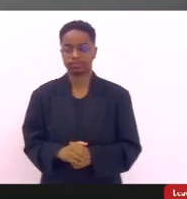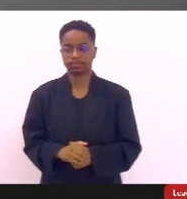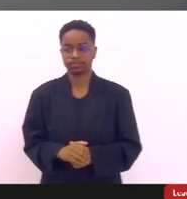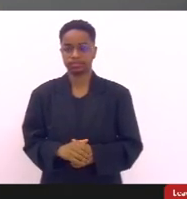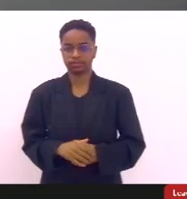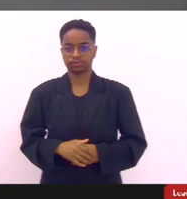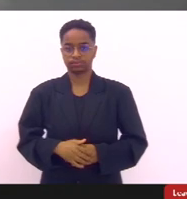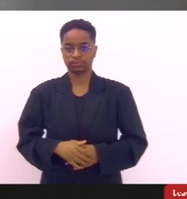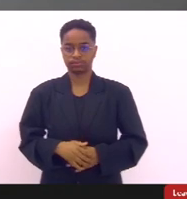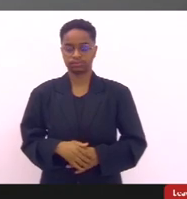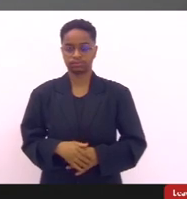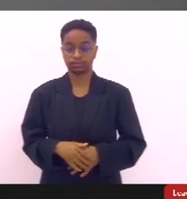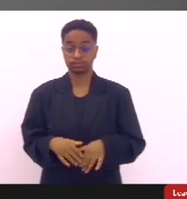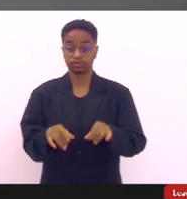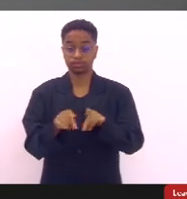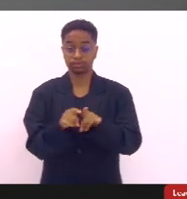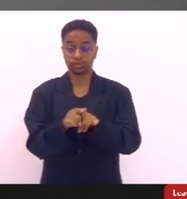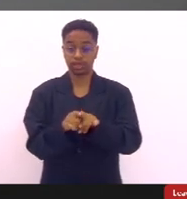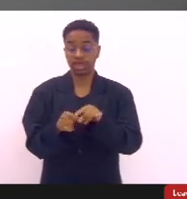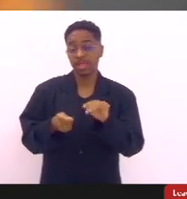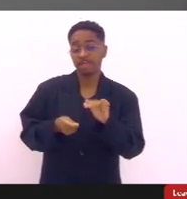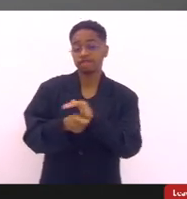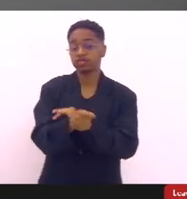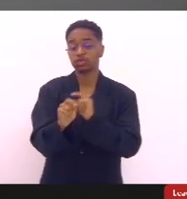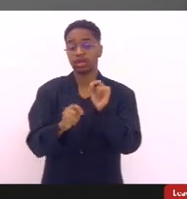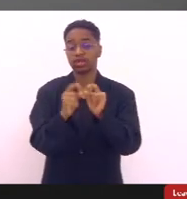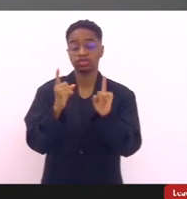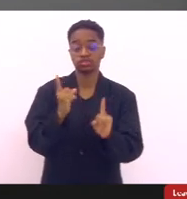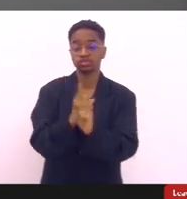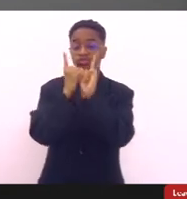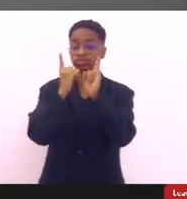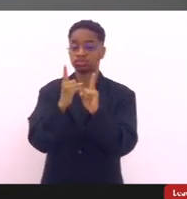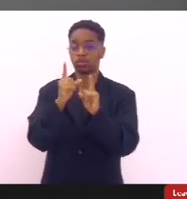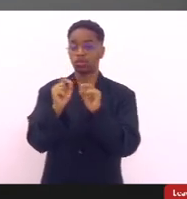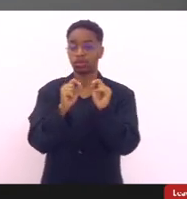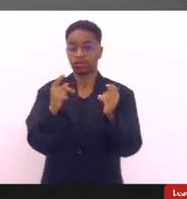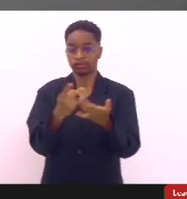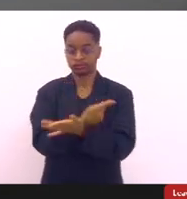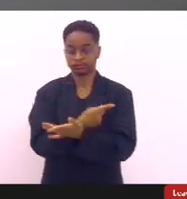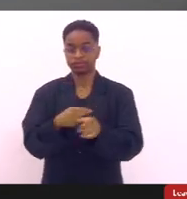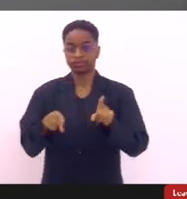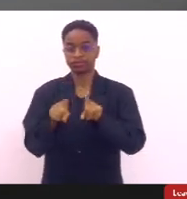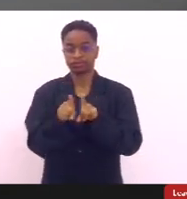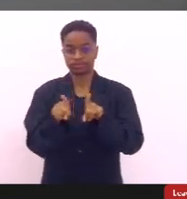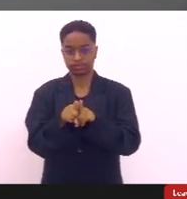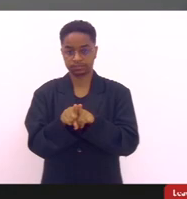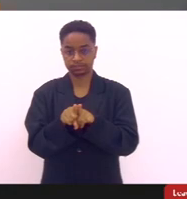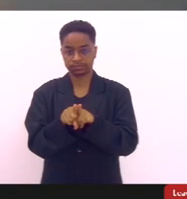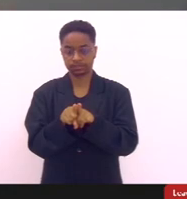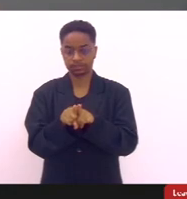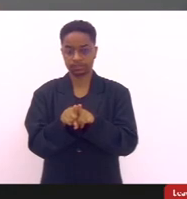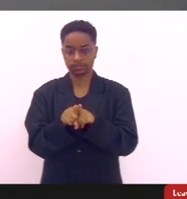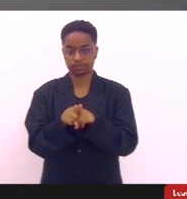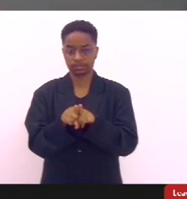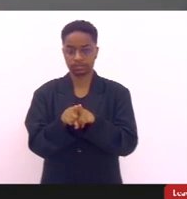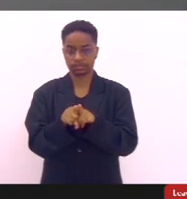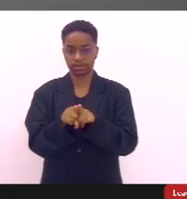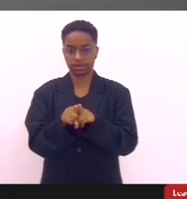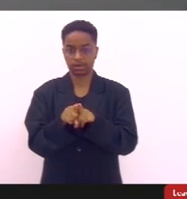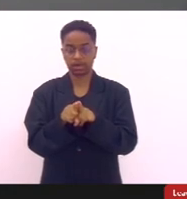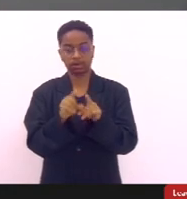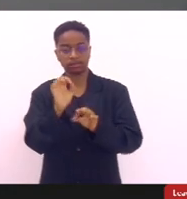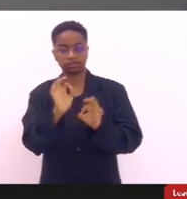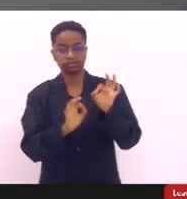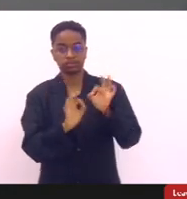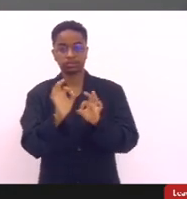Investimento pesado na detecção de caso, como eu já disse, e a questão da manutenção do